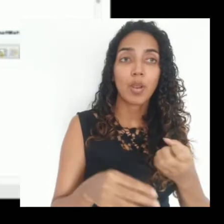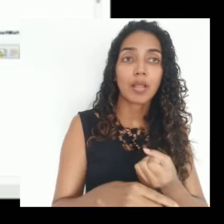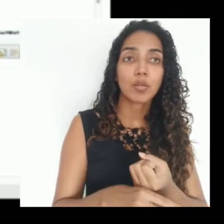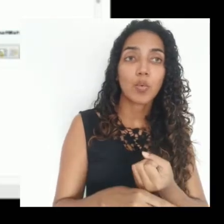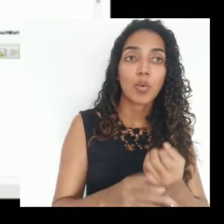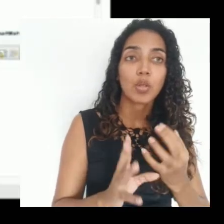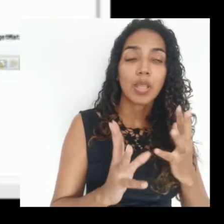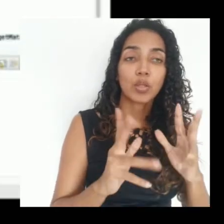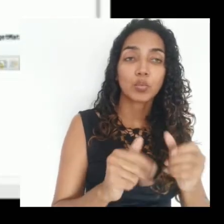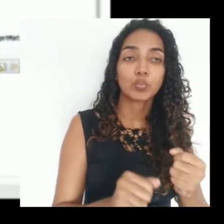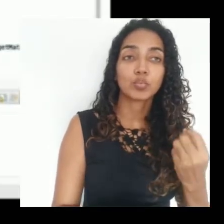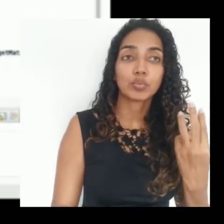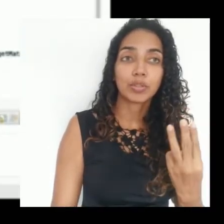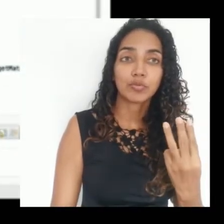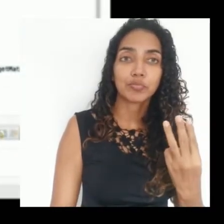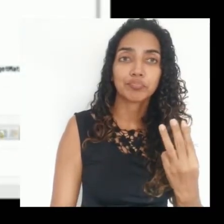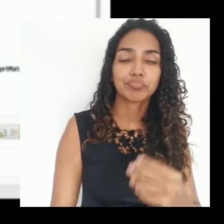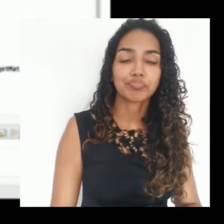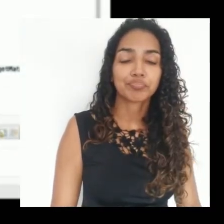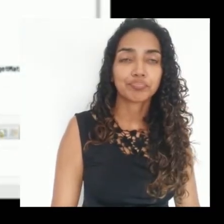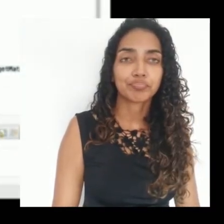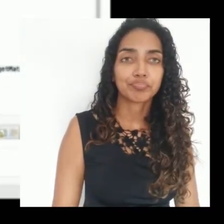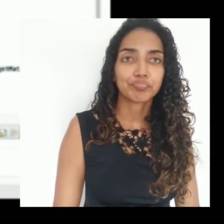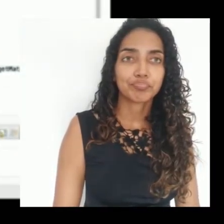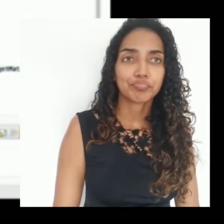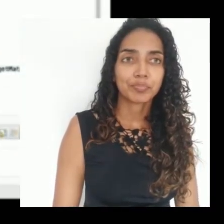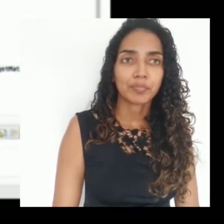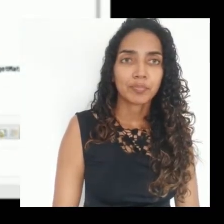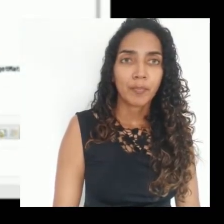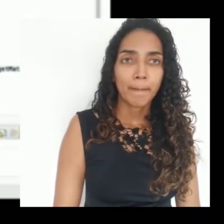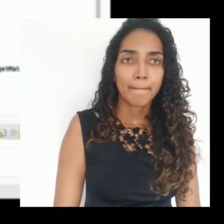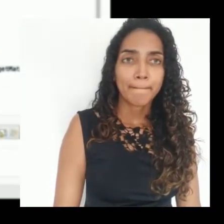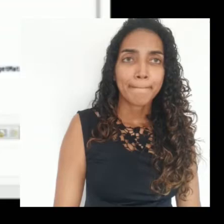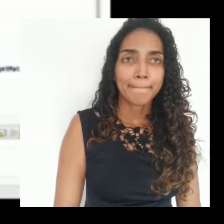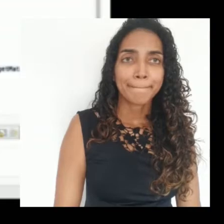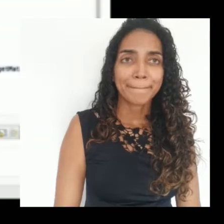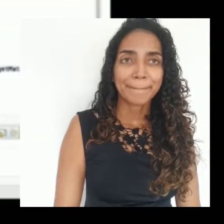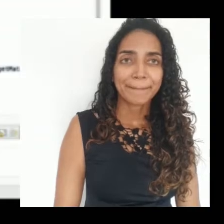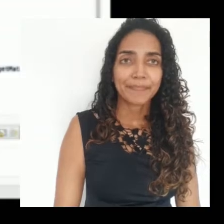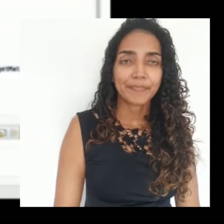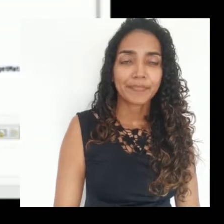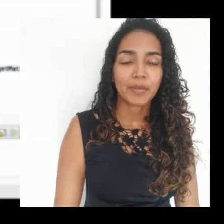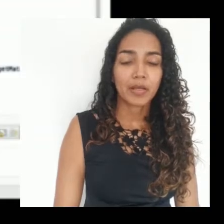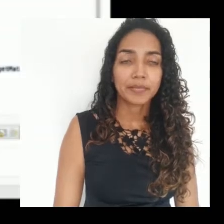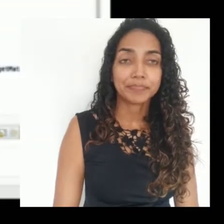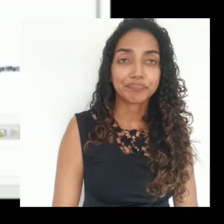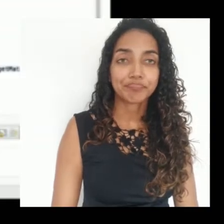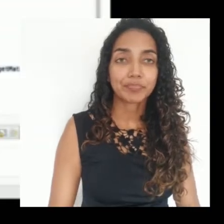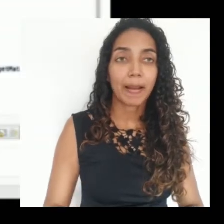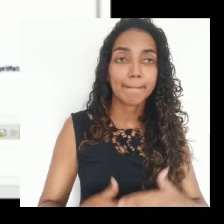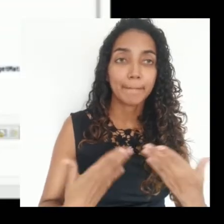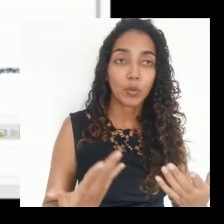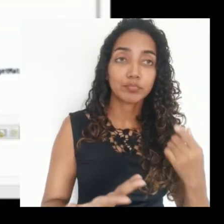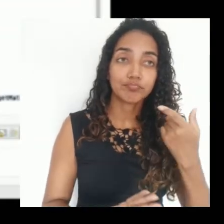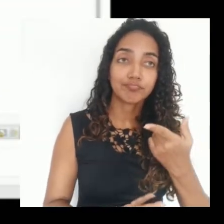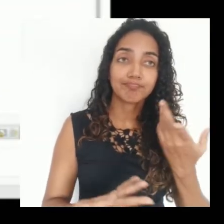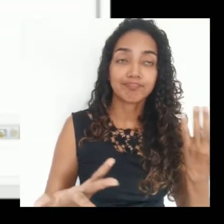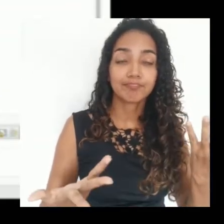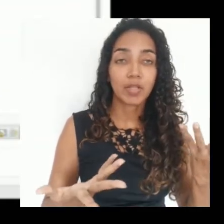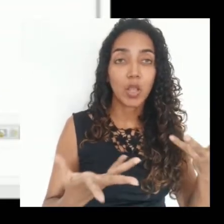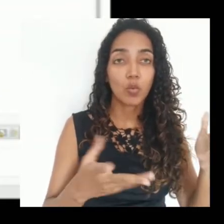coisas. Bom, essa daí é a forma mais usual de se implementar uma